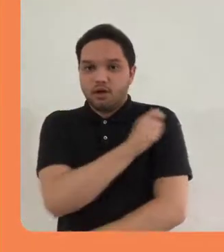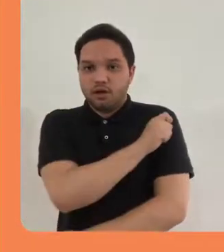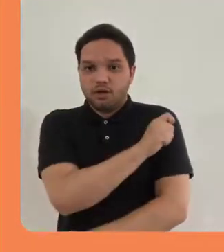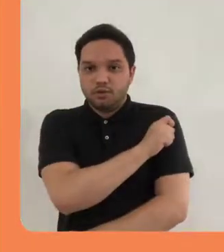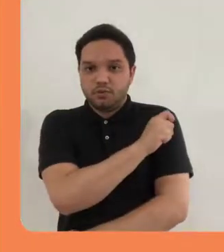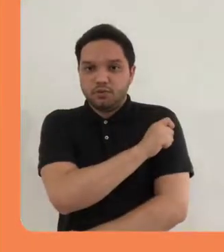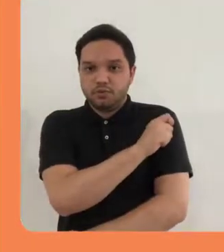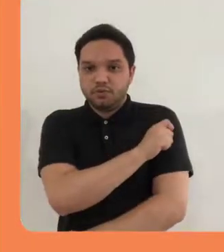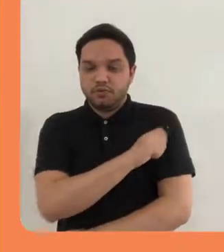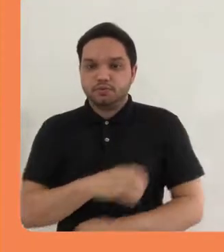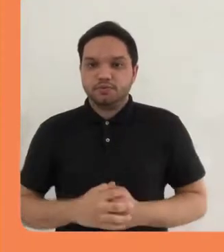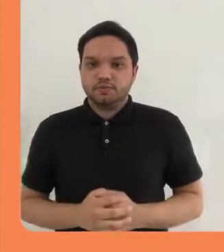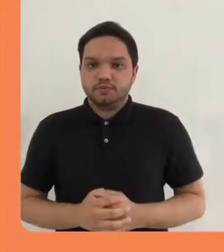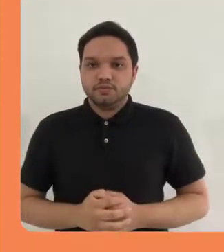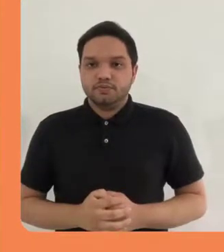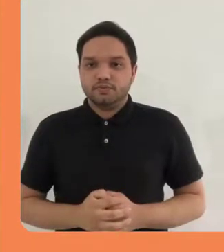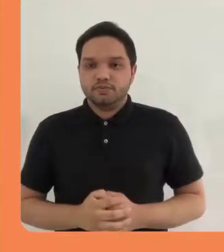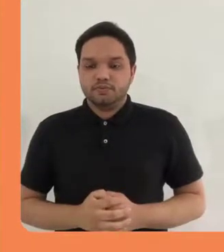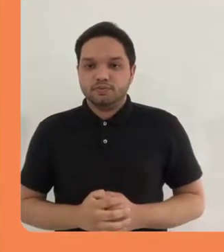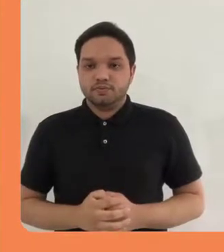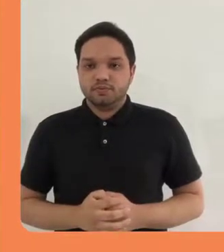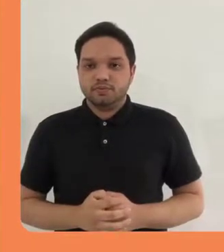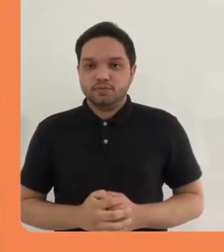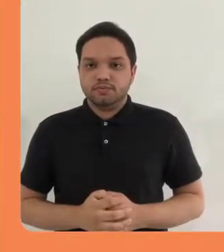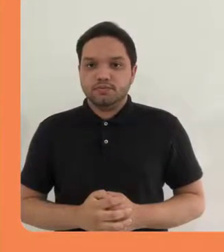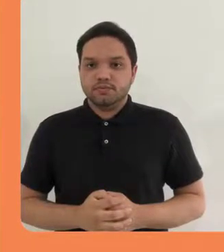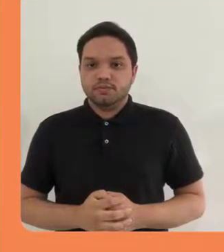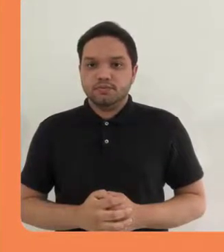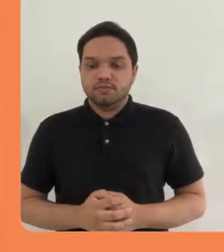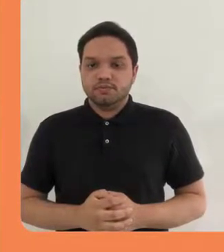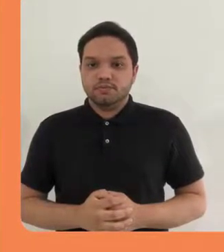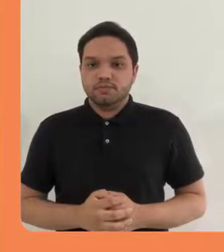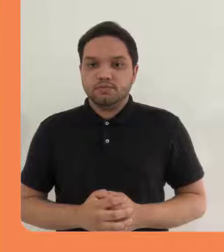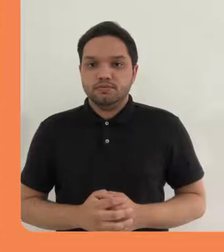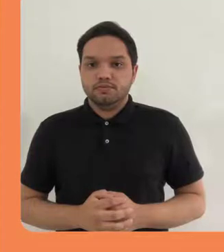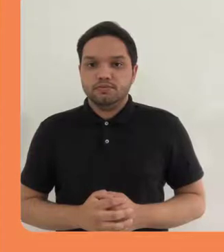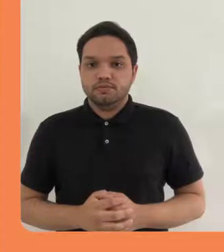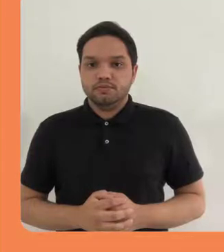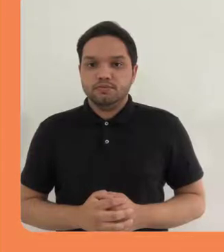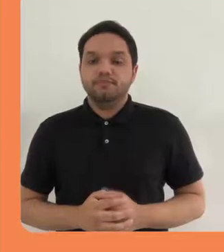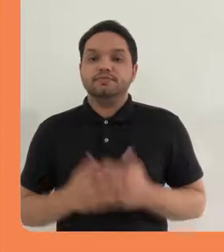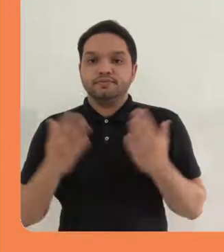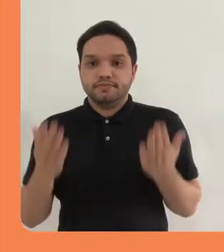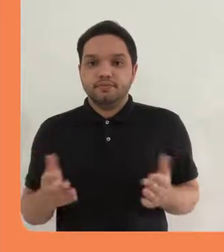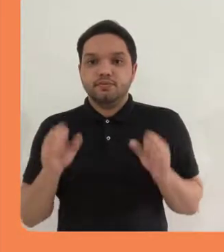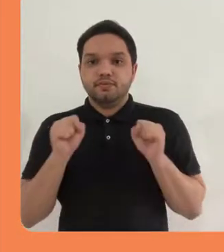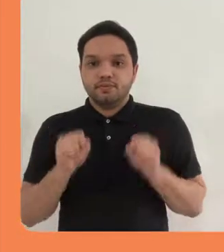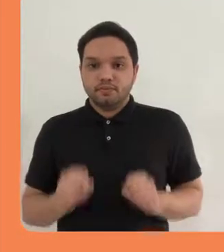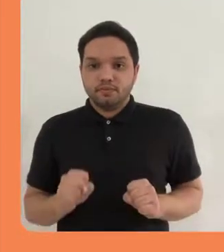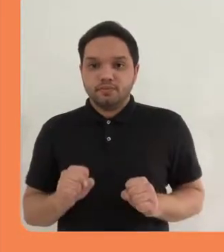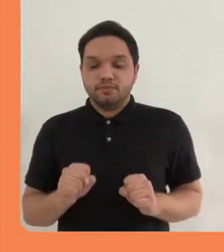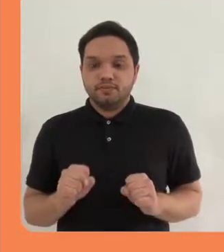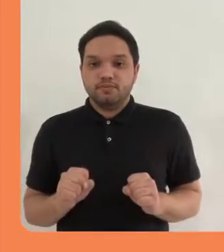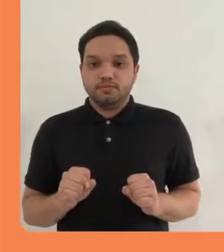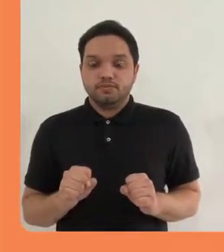ganha pontos. Então vou mudar o meu perfil para o perfil de